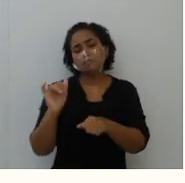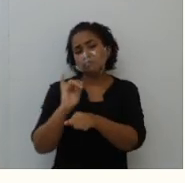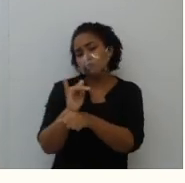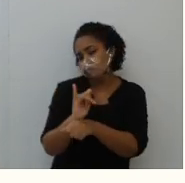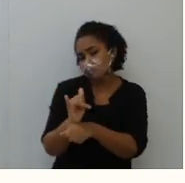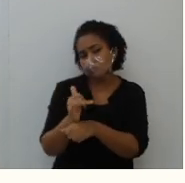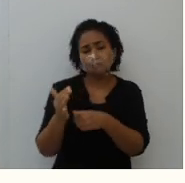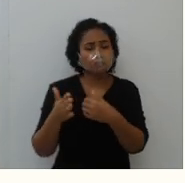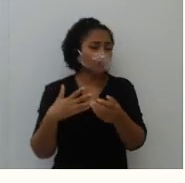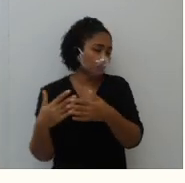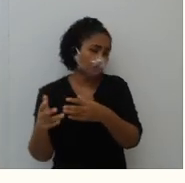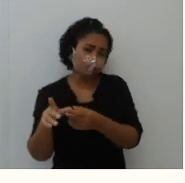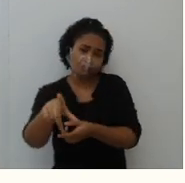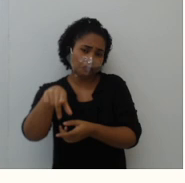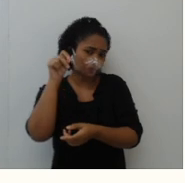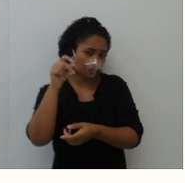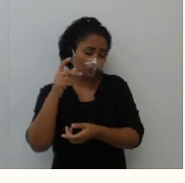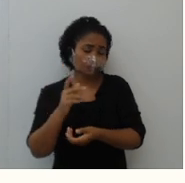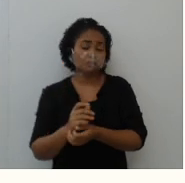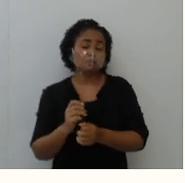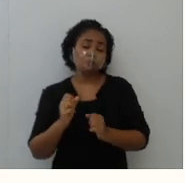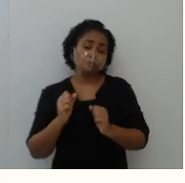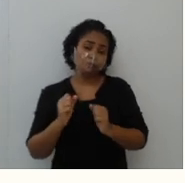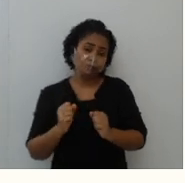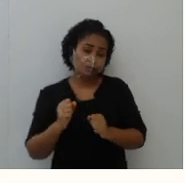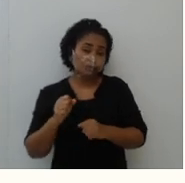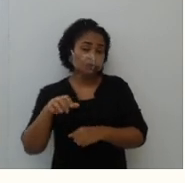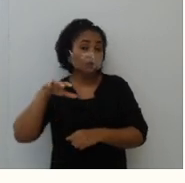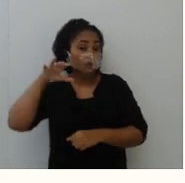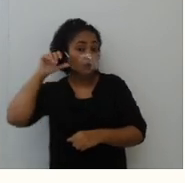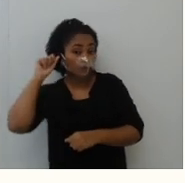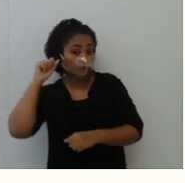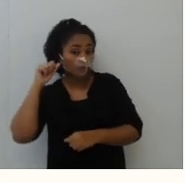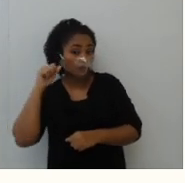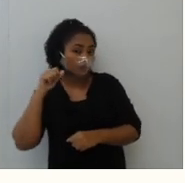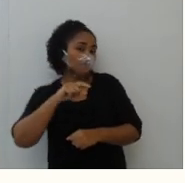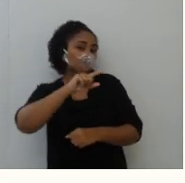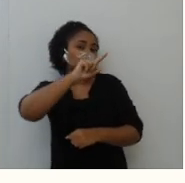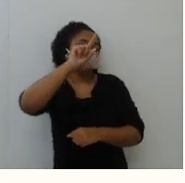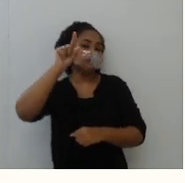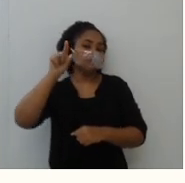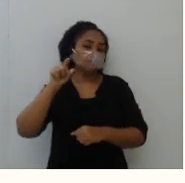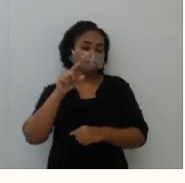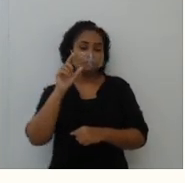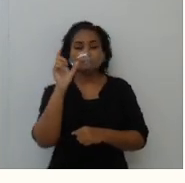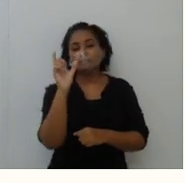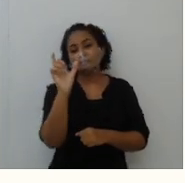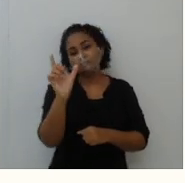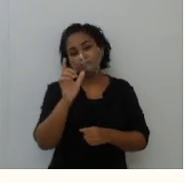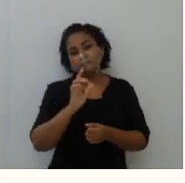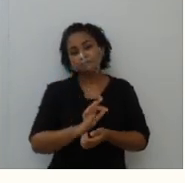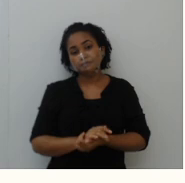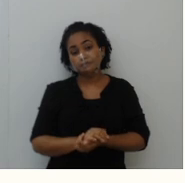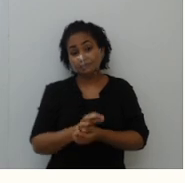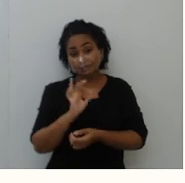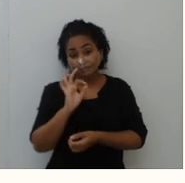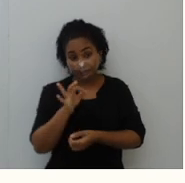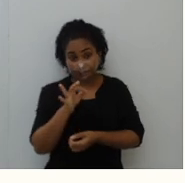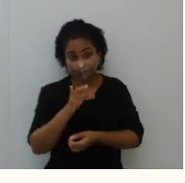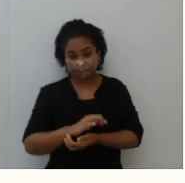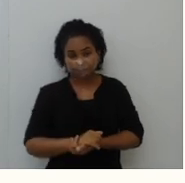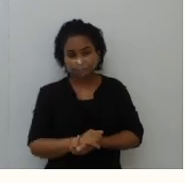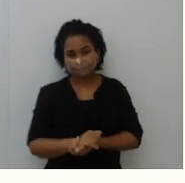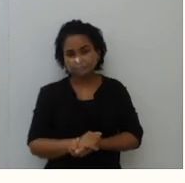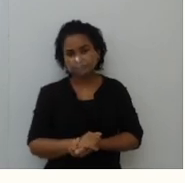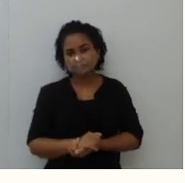YouTube, ok? E aí vocês vão ouvir e circular as palavrinhas, tá certo?